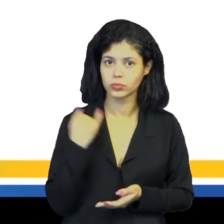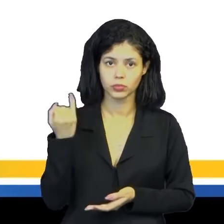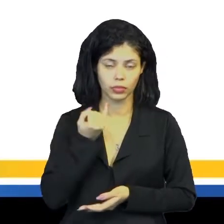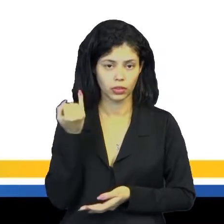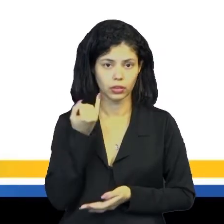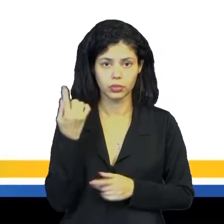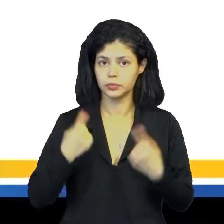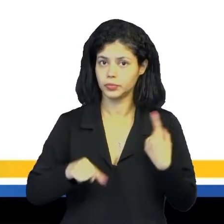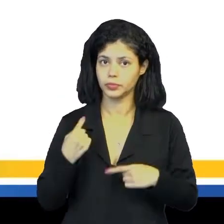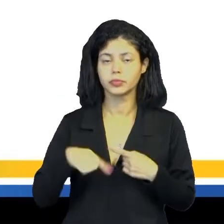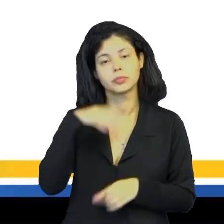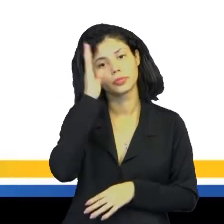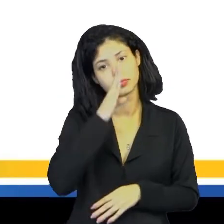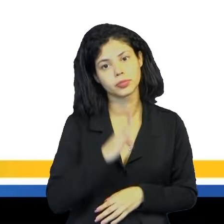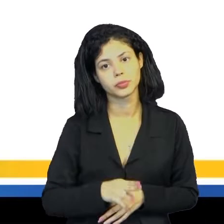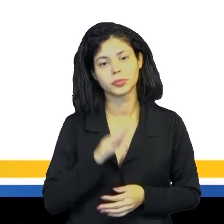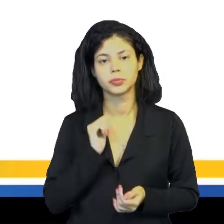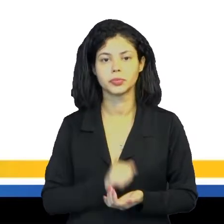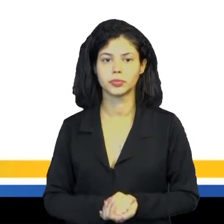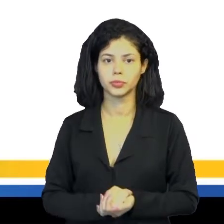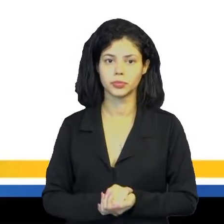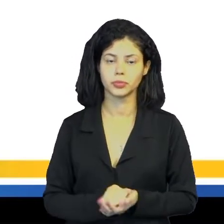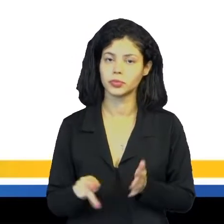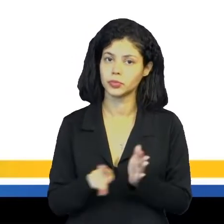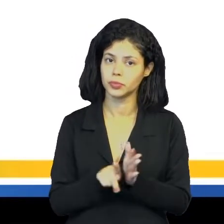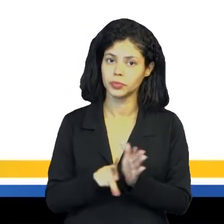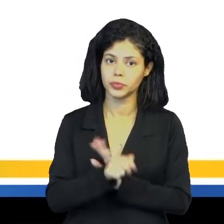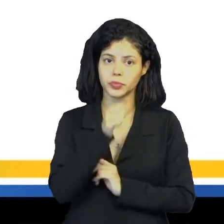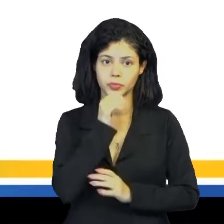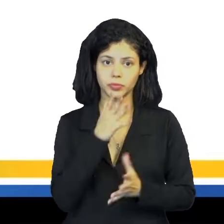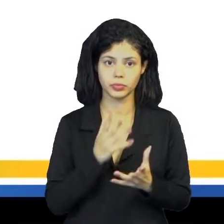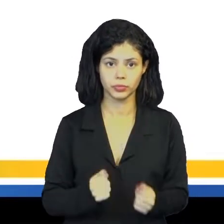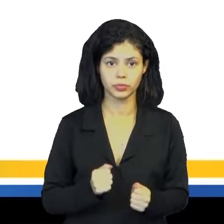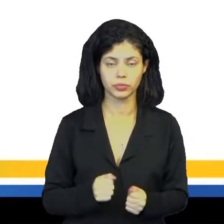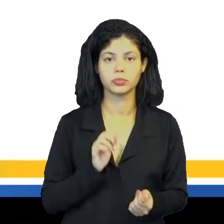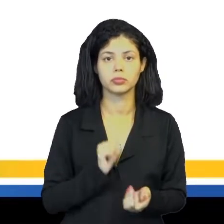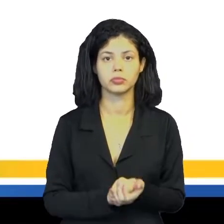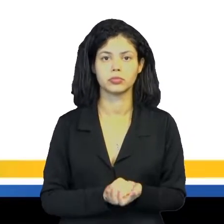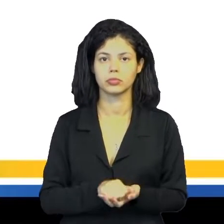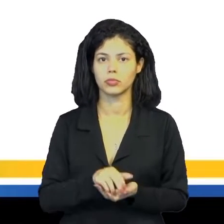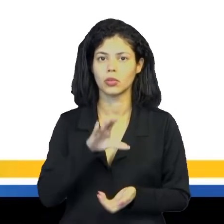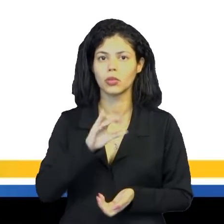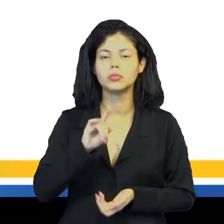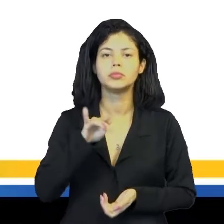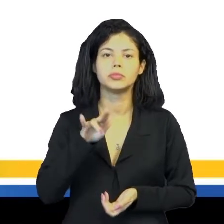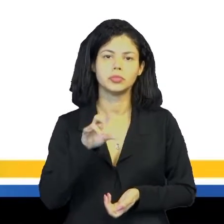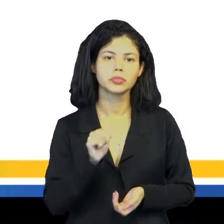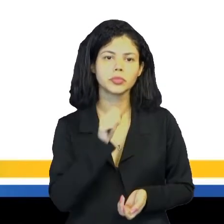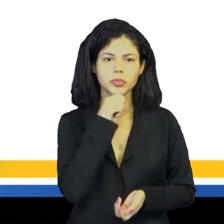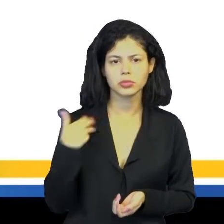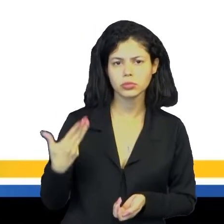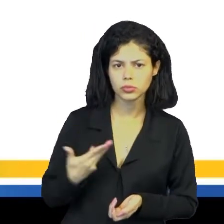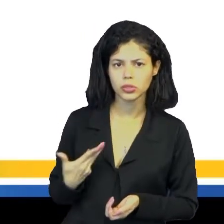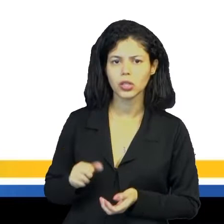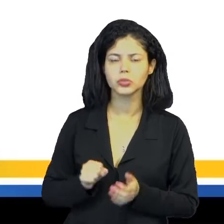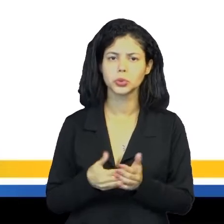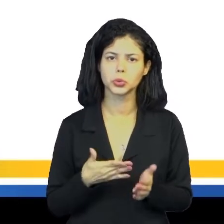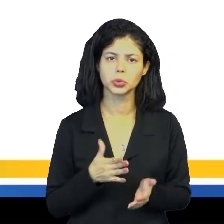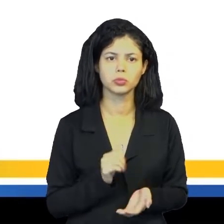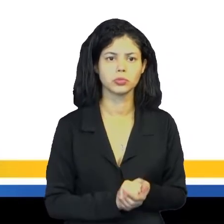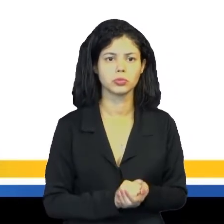importantes aí na política brasileira. O Marechal foi convencido a aderir ao golpe após uma série de argumentos baseados em muitos